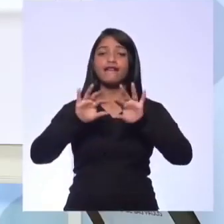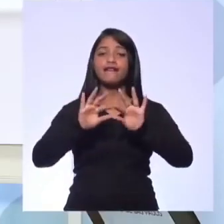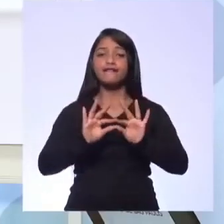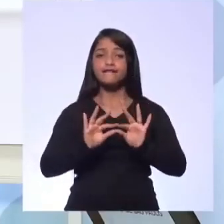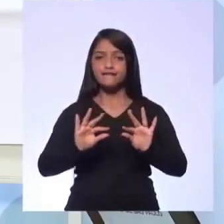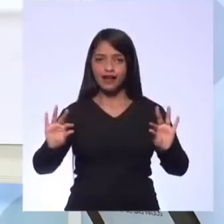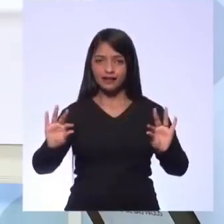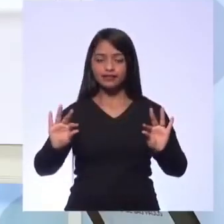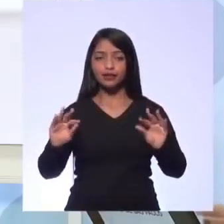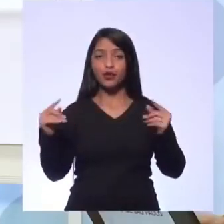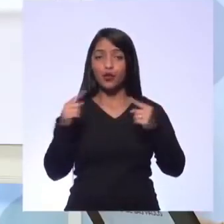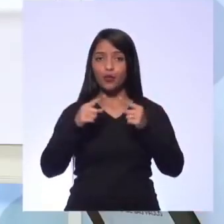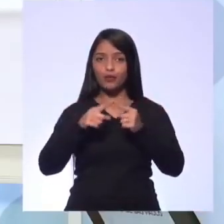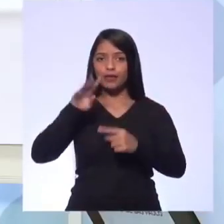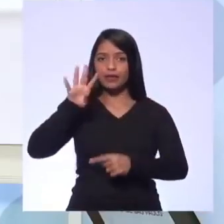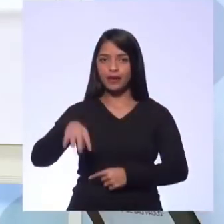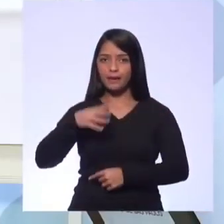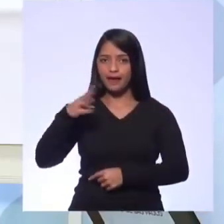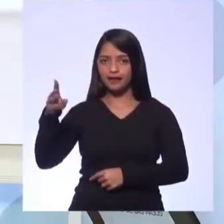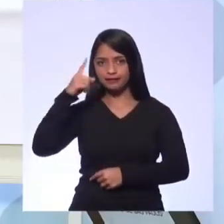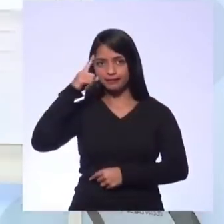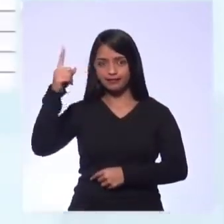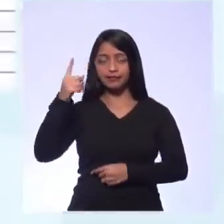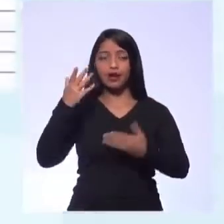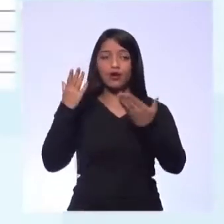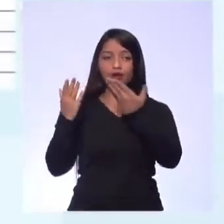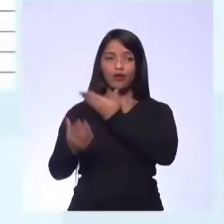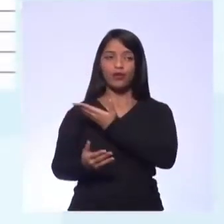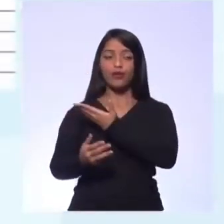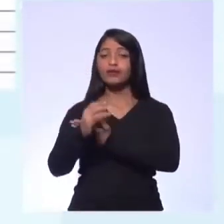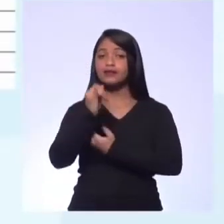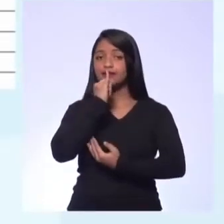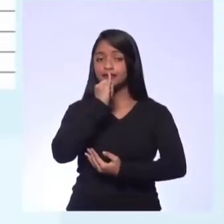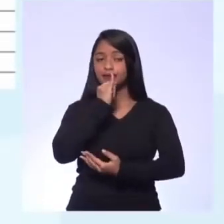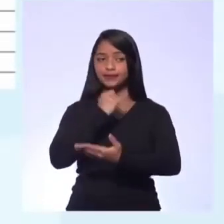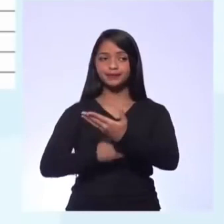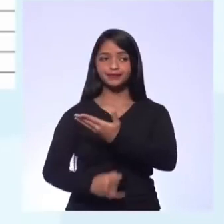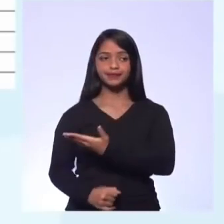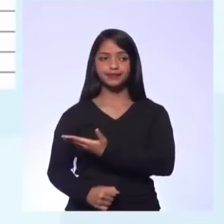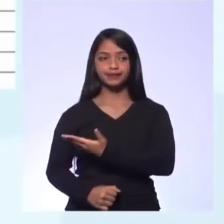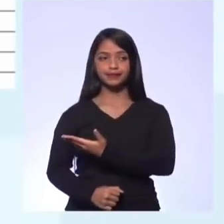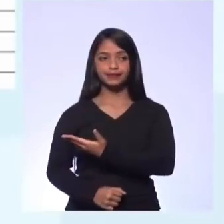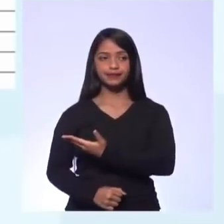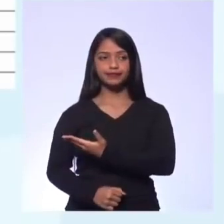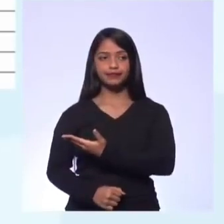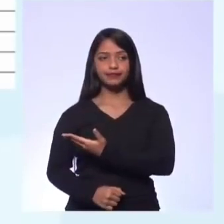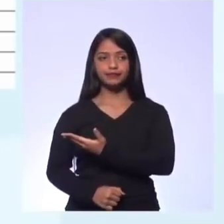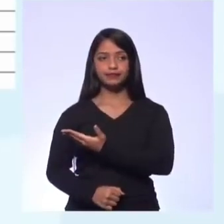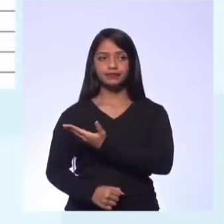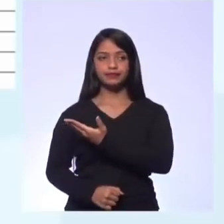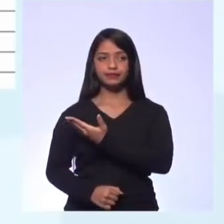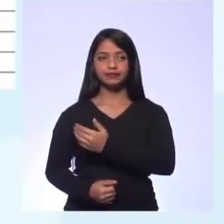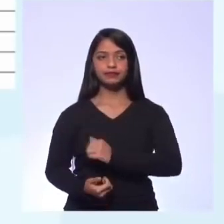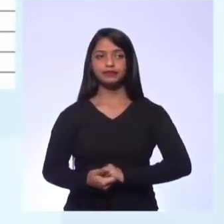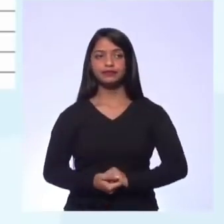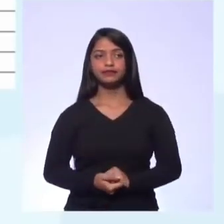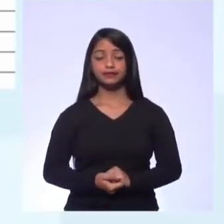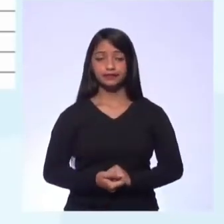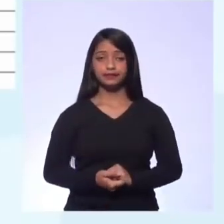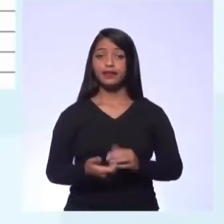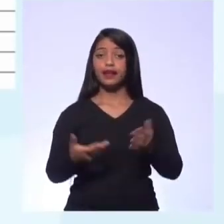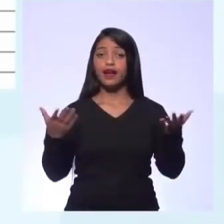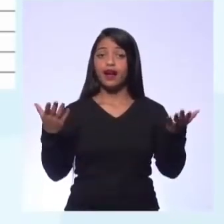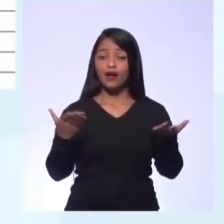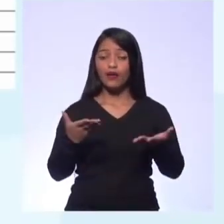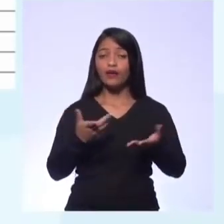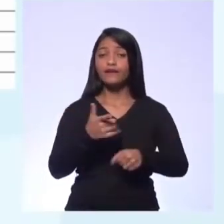vocês começaram a fazer na tabela. Então, olha aqui na tela, tem um exemplo aqui. Now write the information from the chart. Não, agora use